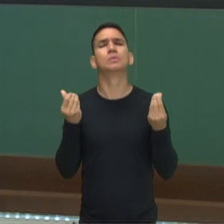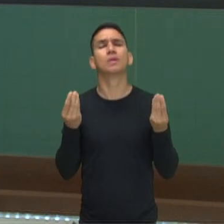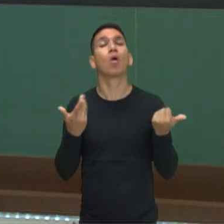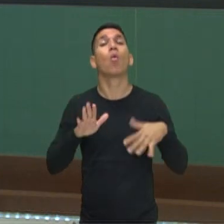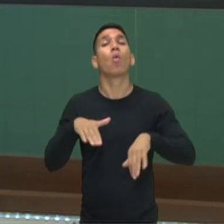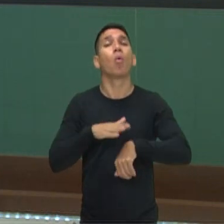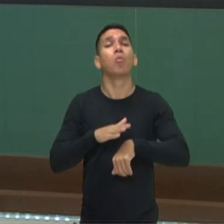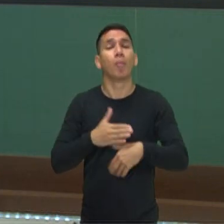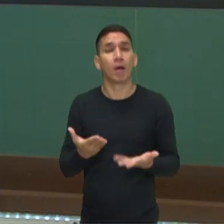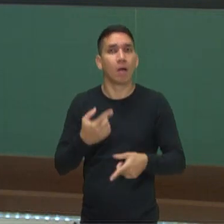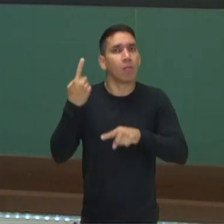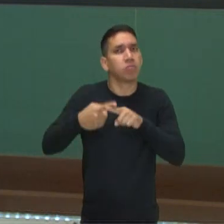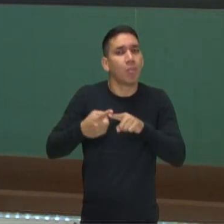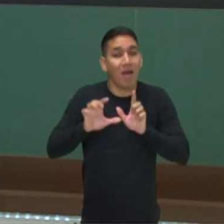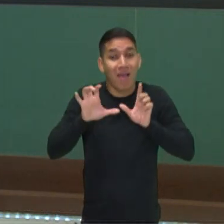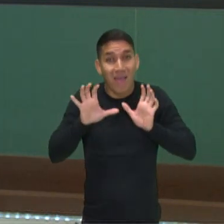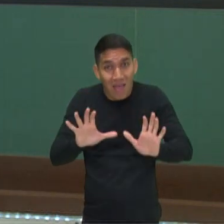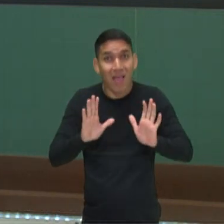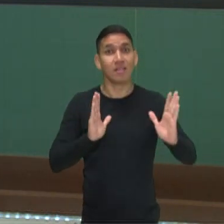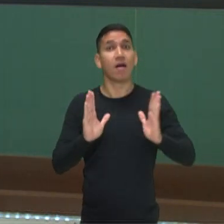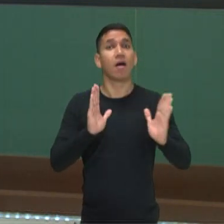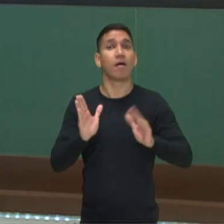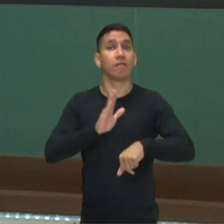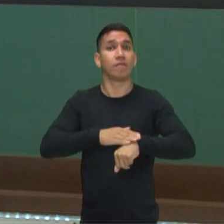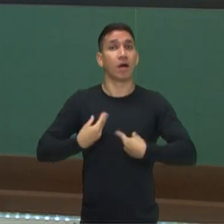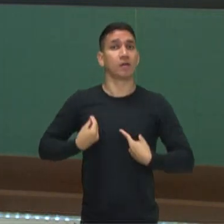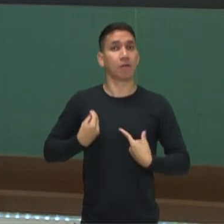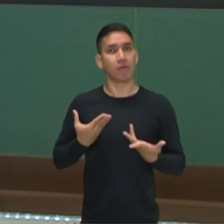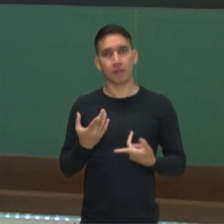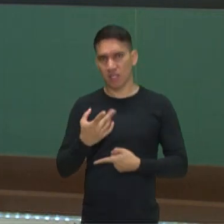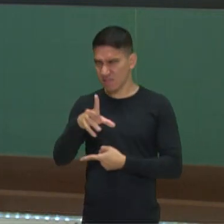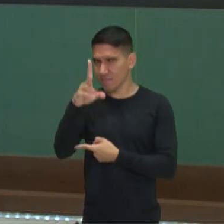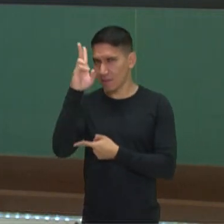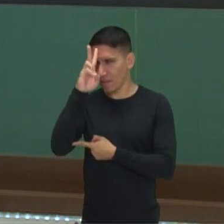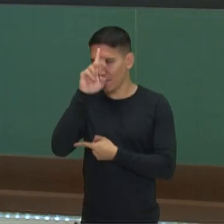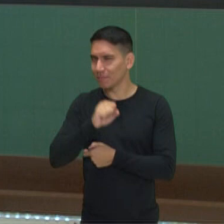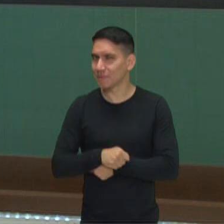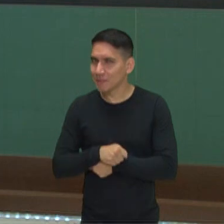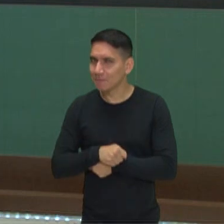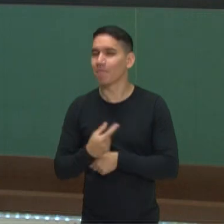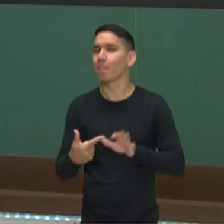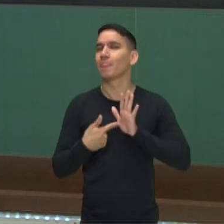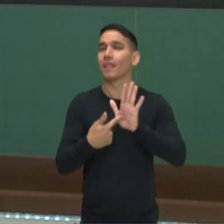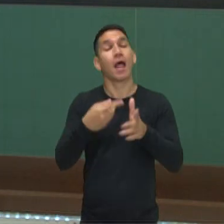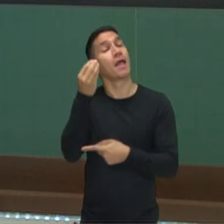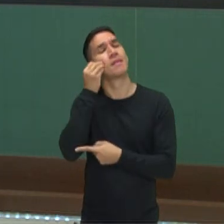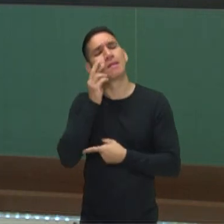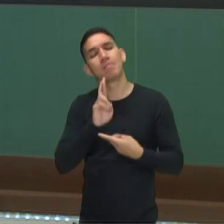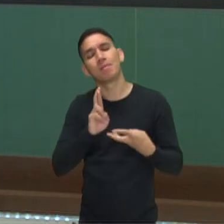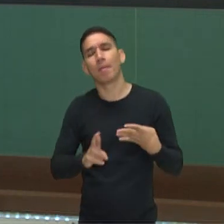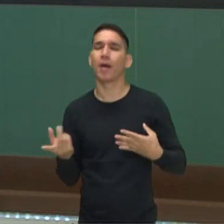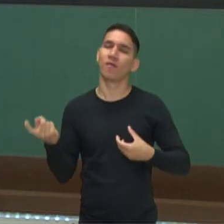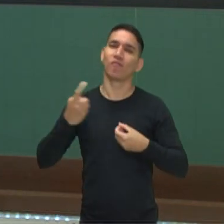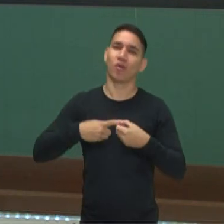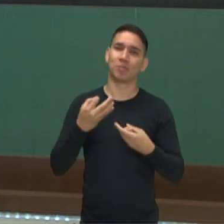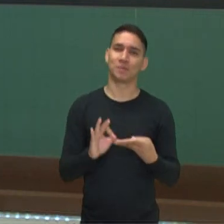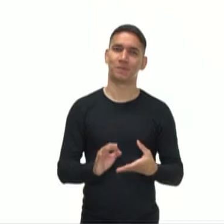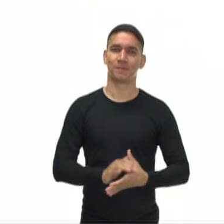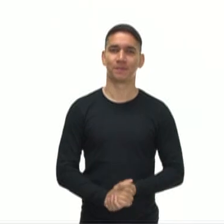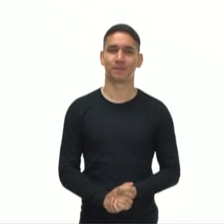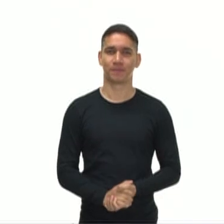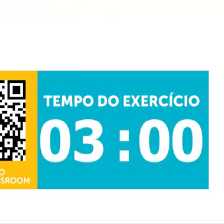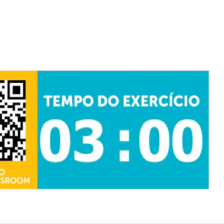E por que a partir desta fase da vida? Vamos ver se você lembra? Então, responde aí e eu já volto aqui.